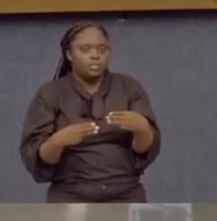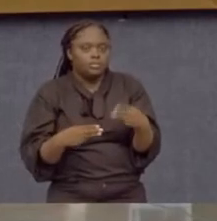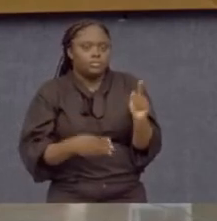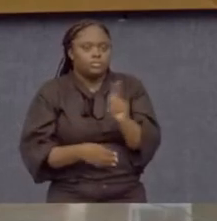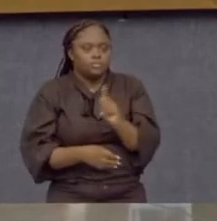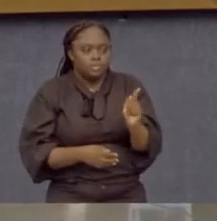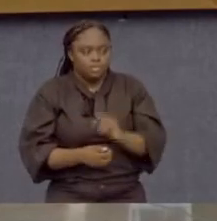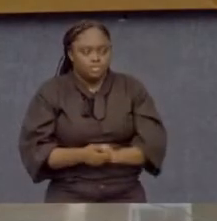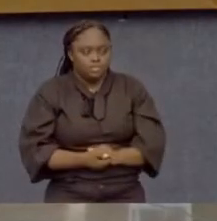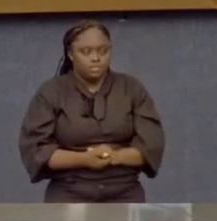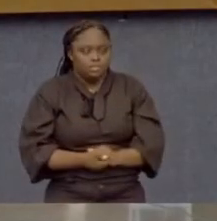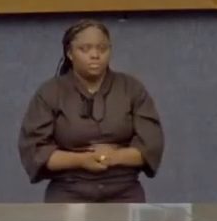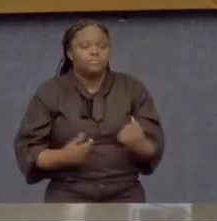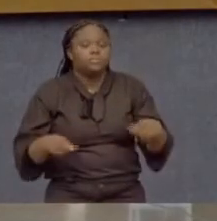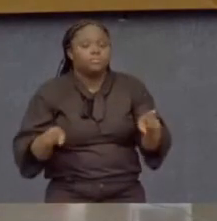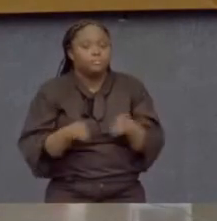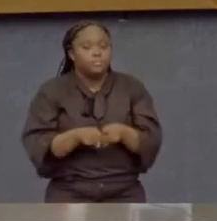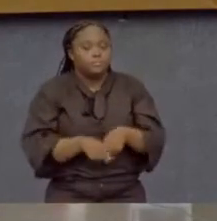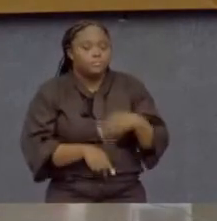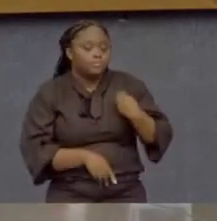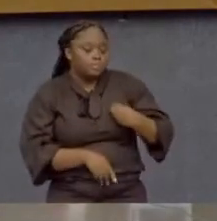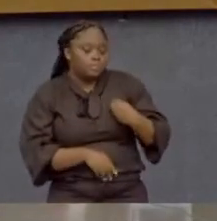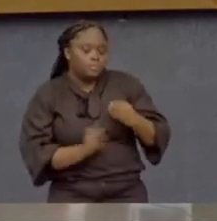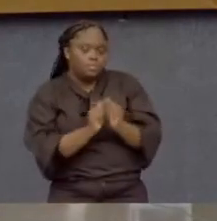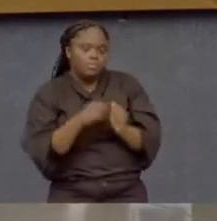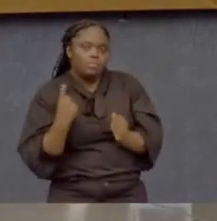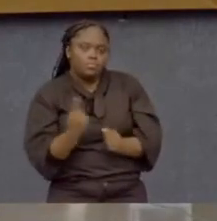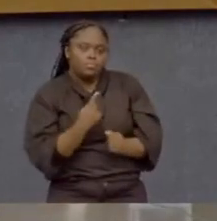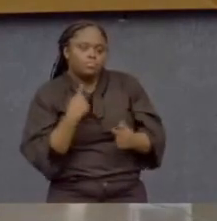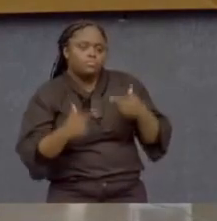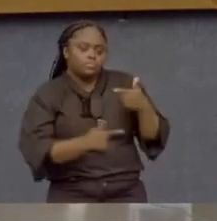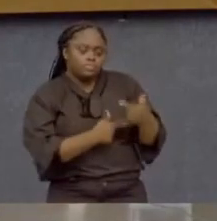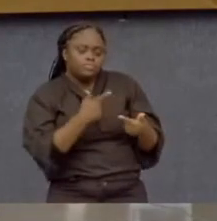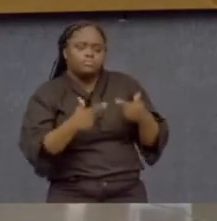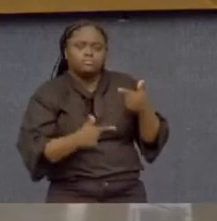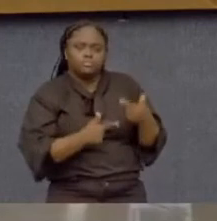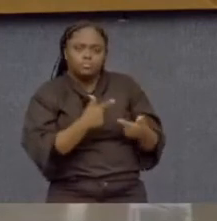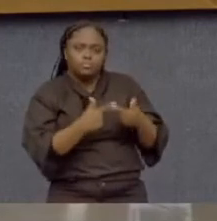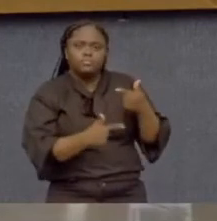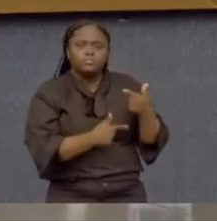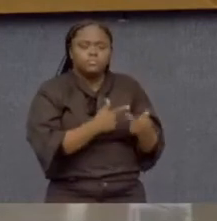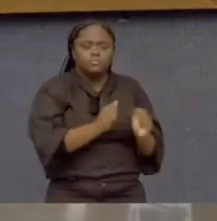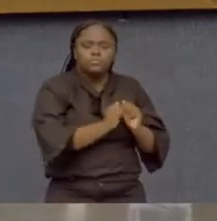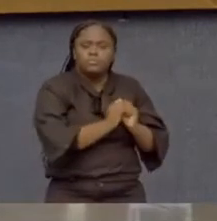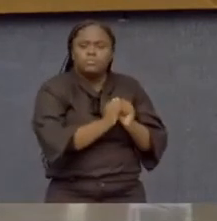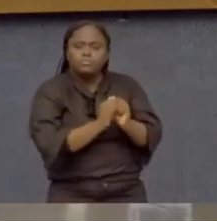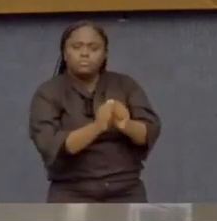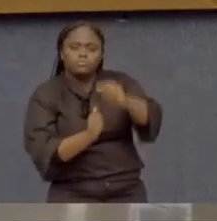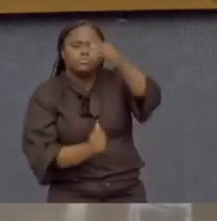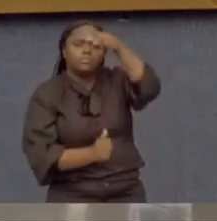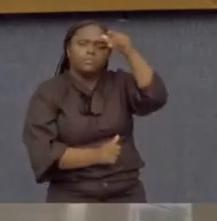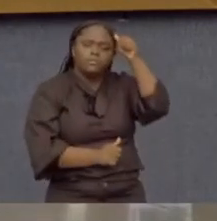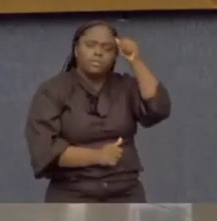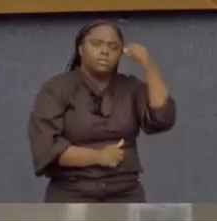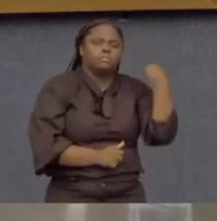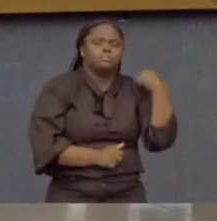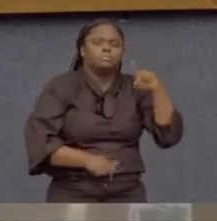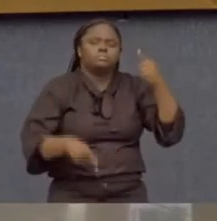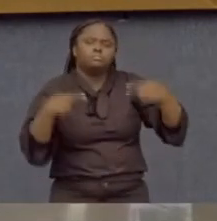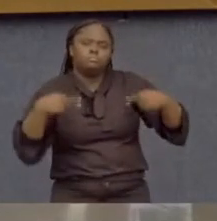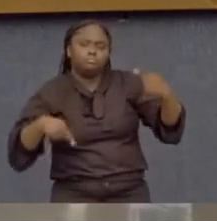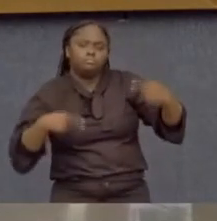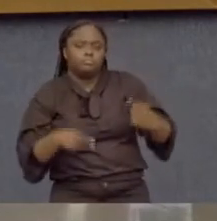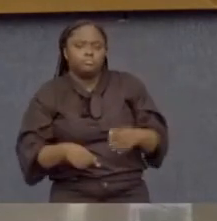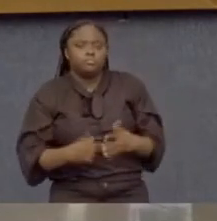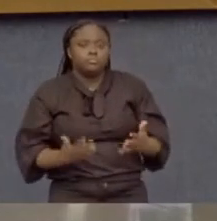da Gestão, e, de fato, participou com a gente nesses trabalhos, acompanhando o prefeito, indo lá, discutindo. Então,